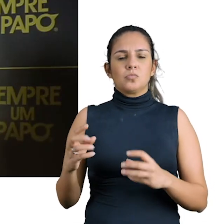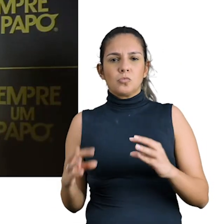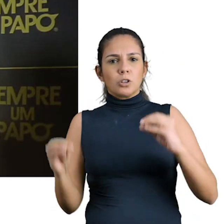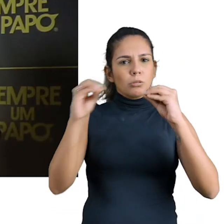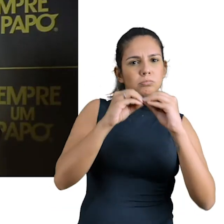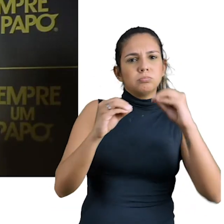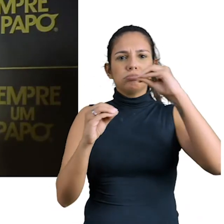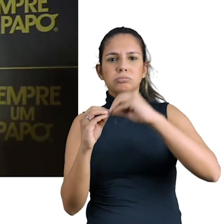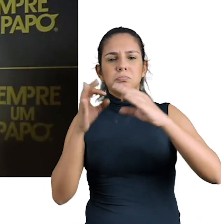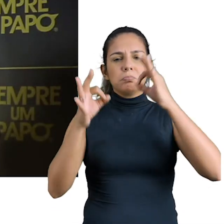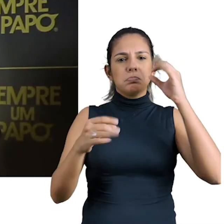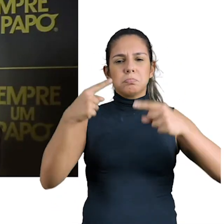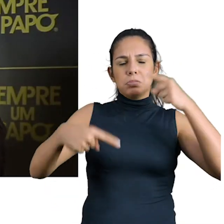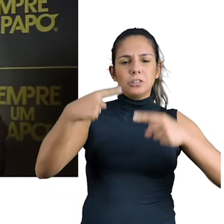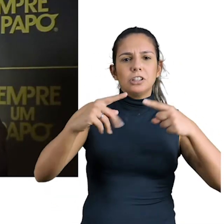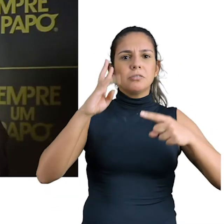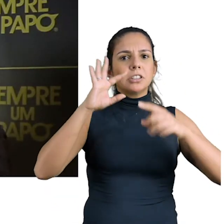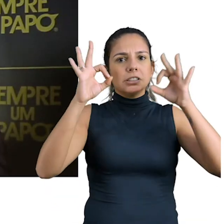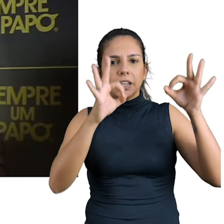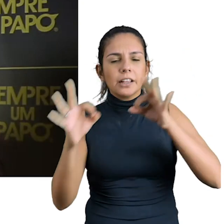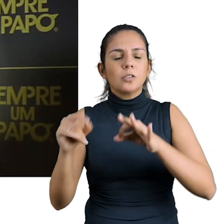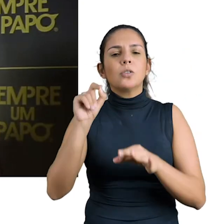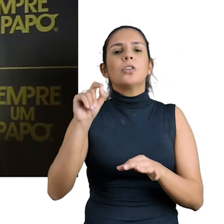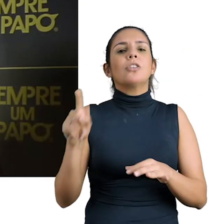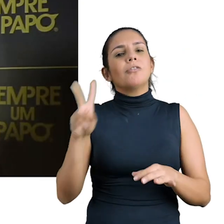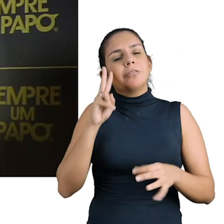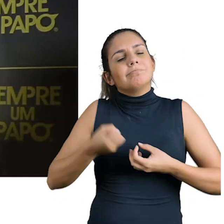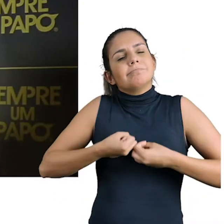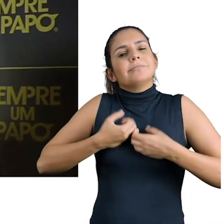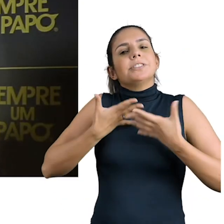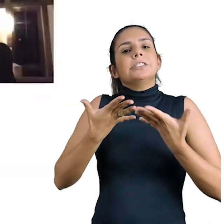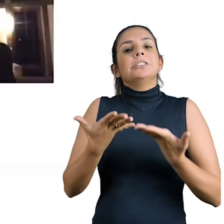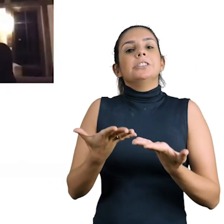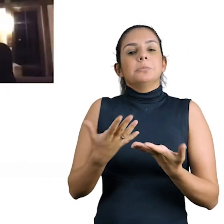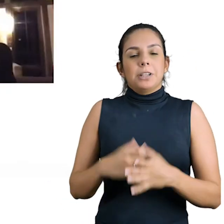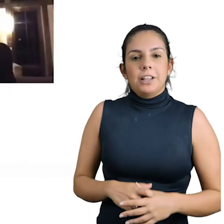desajustadas, entendeu? Nesse campo, o que está te inspirando?